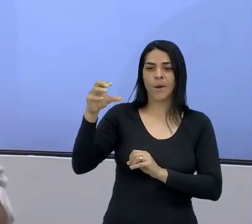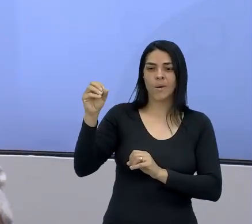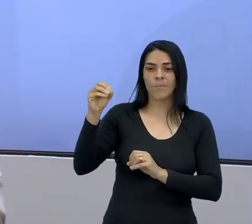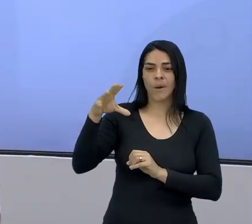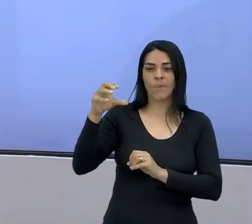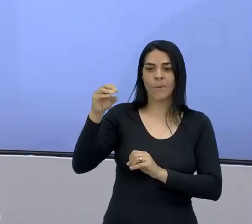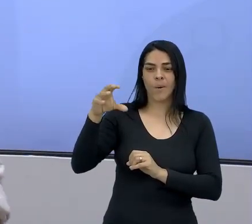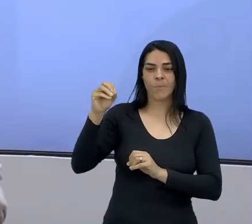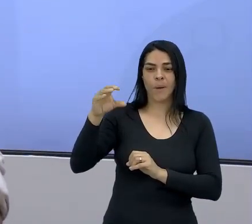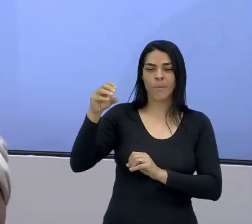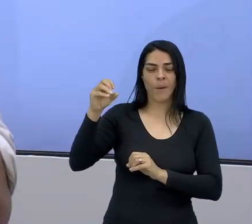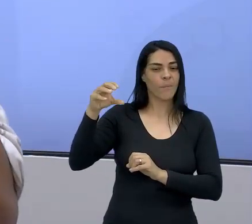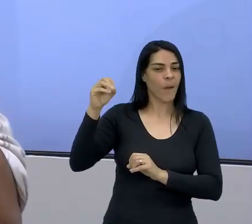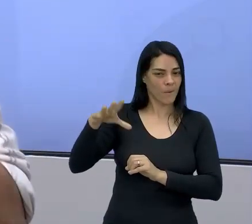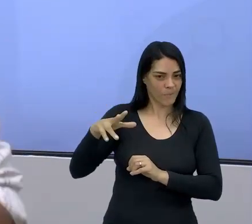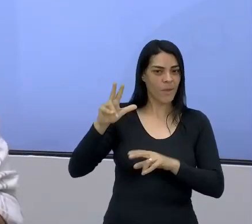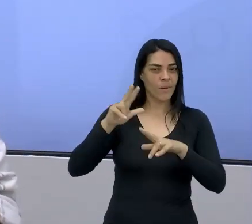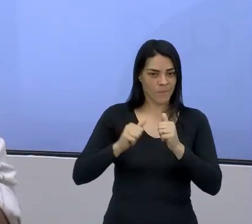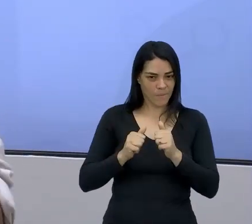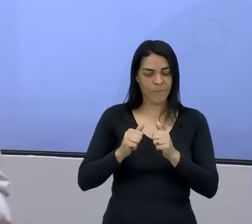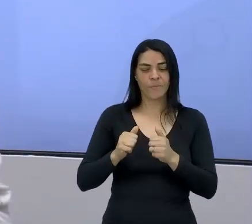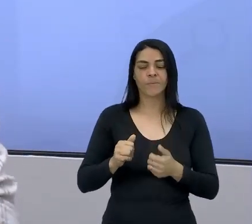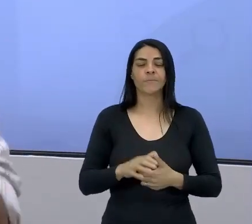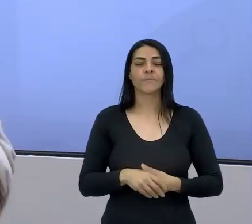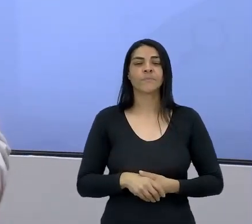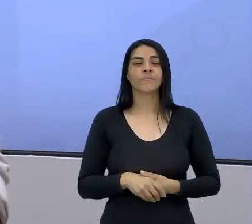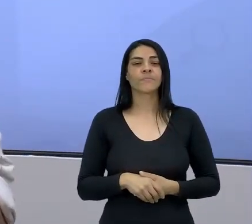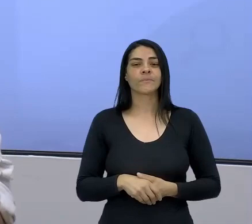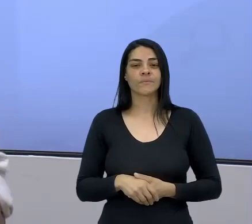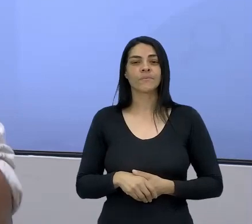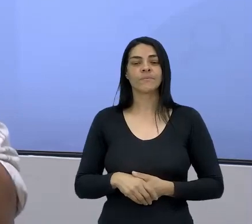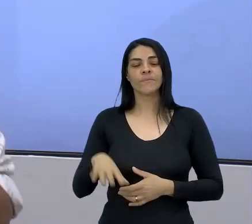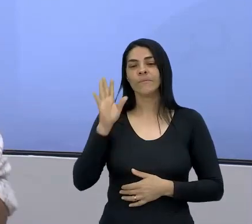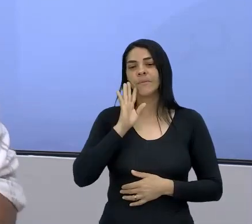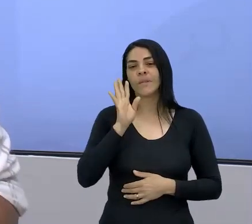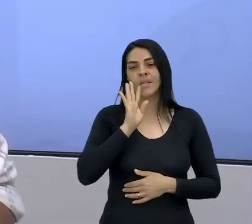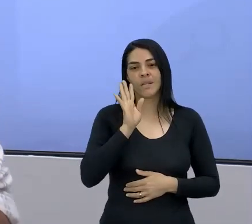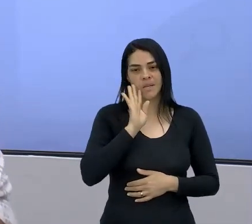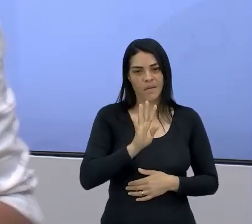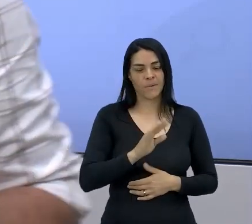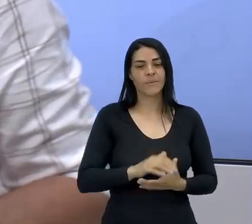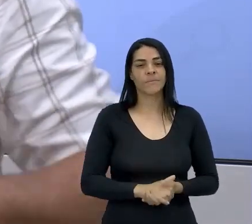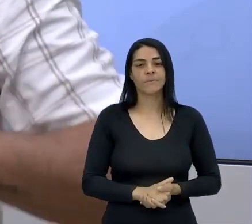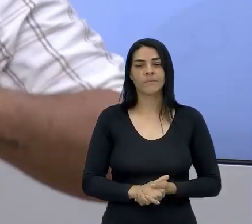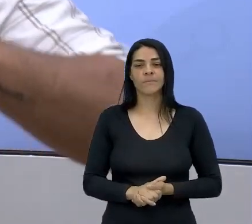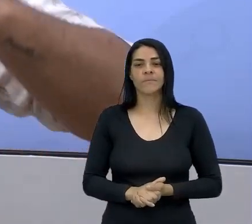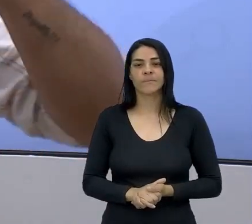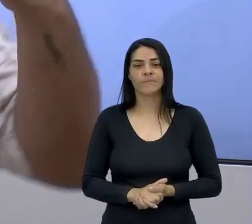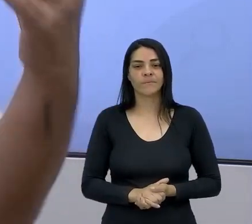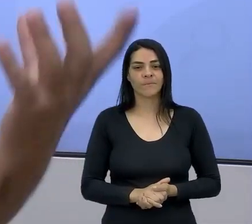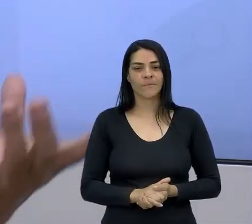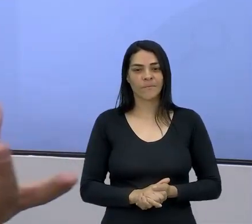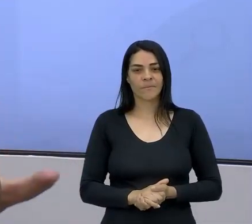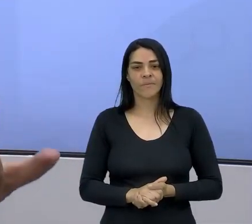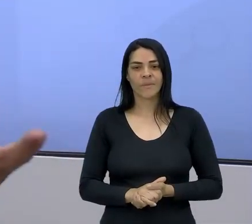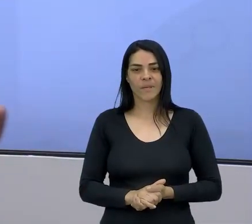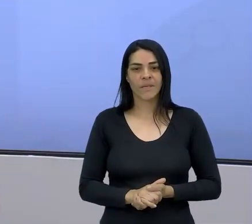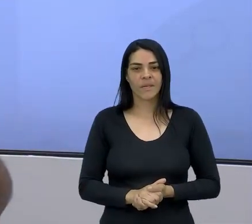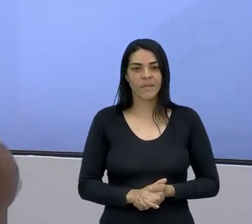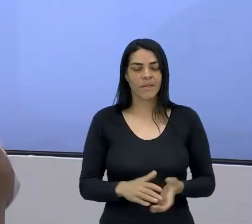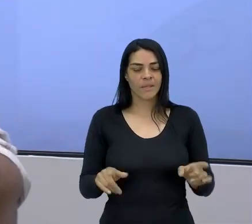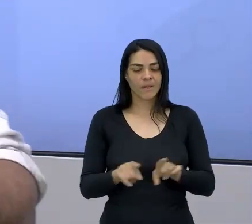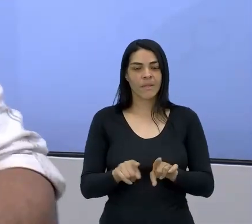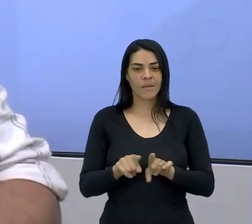desse LED através desses comandos, tá? Muito legal, para a gente chegar até aqui e finalizar essa